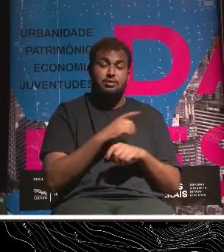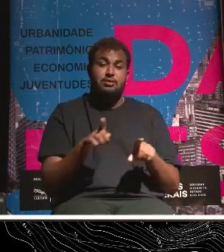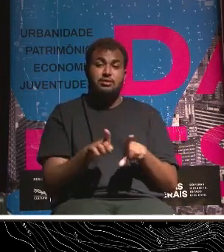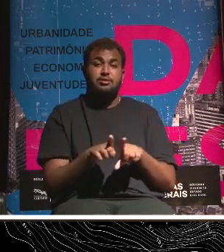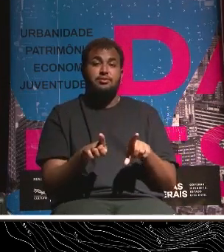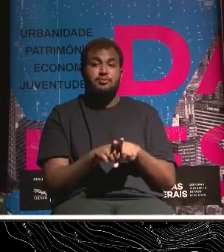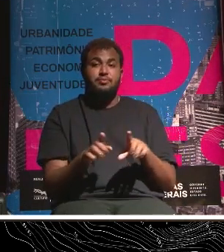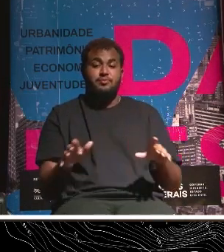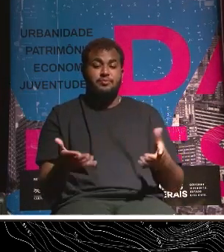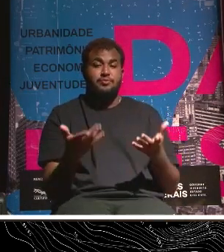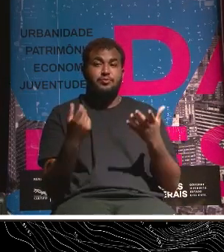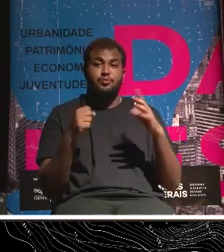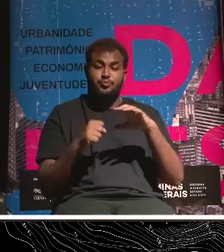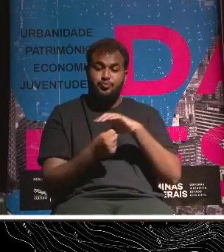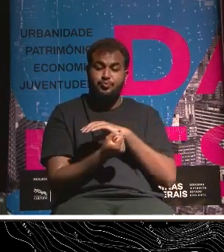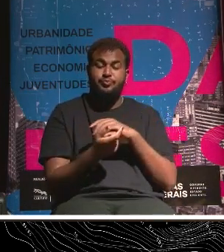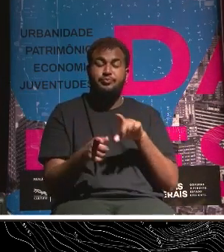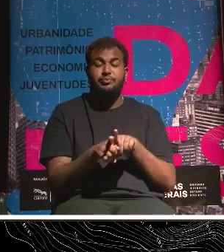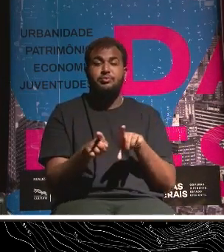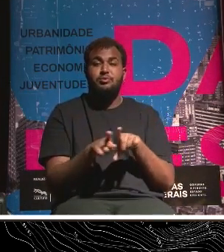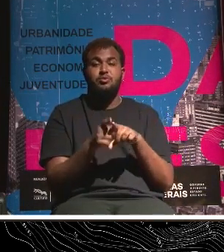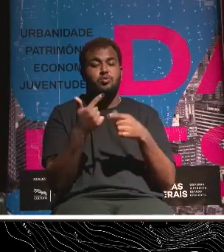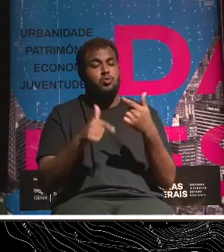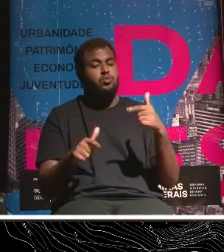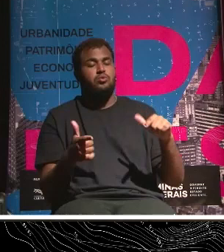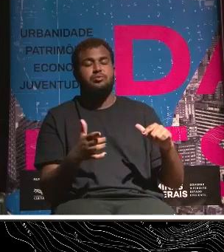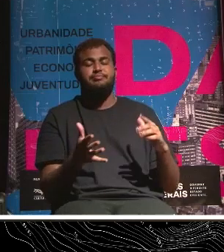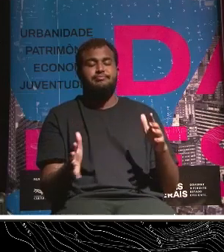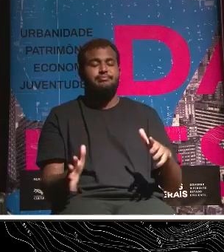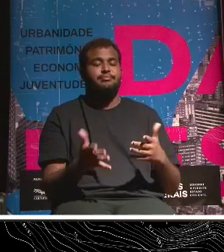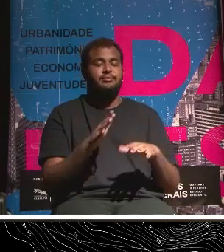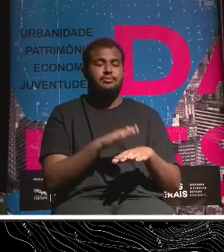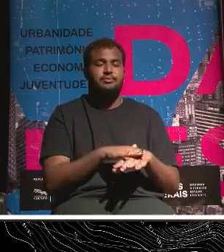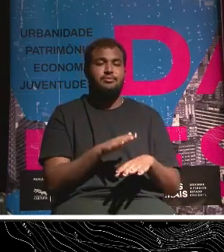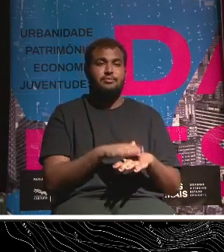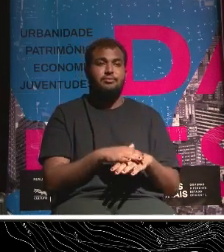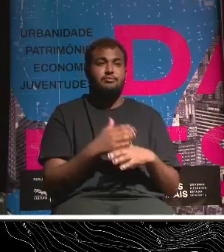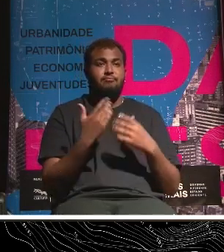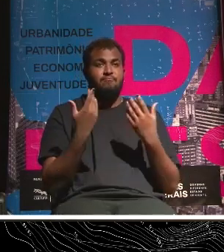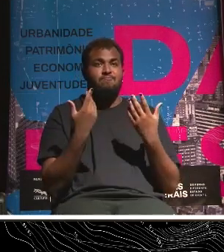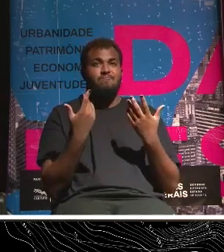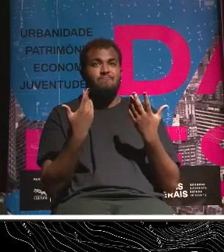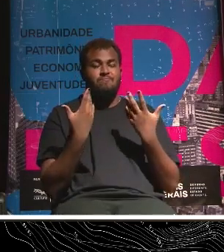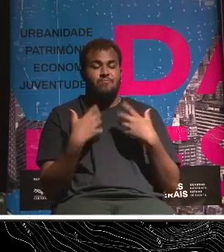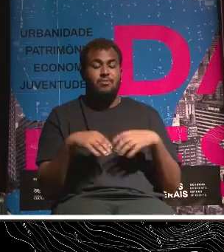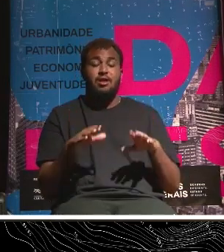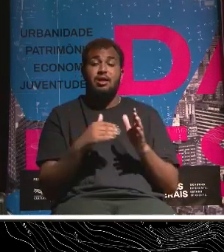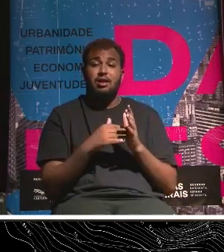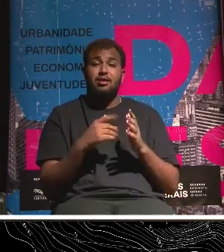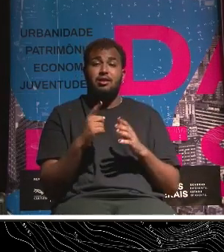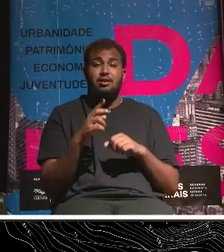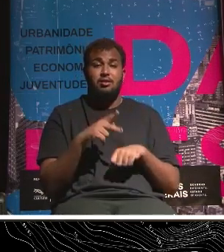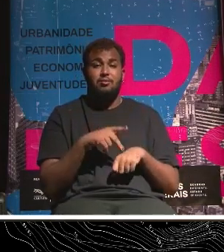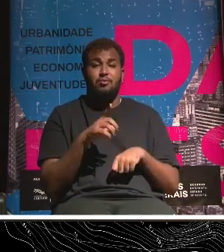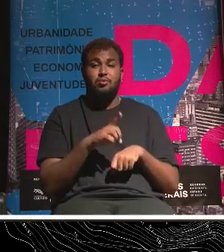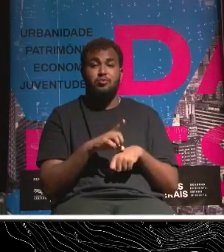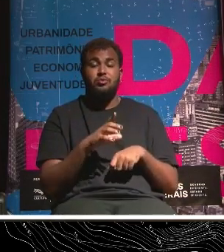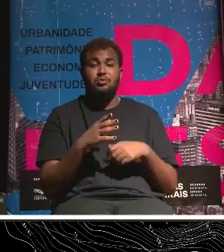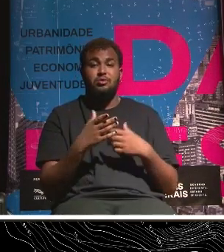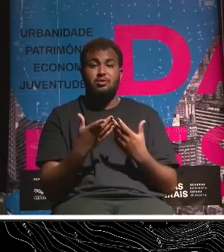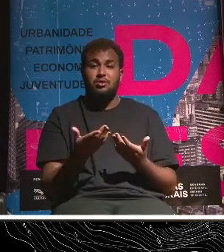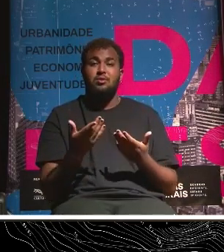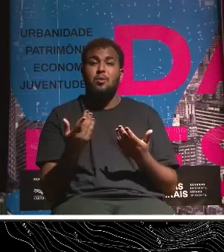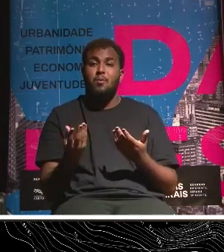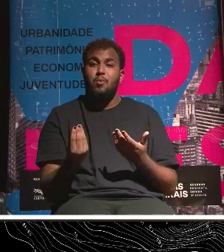com incentivo com bolsa, seja com qualquer outro incentivo, mesmo que moral, até chegar no nível de pós-doutoramento. Eles